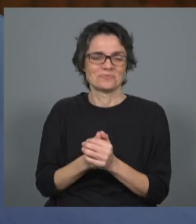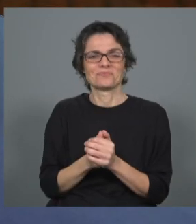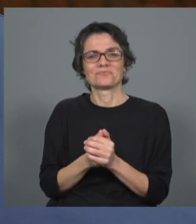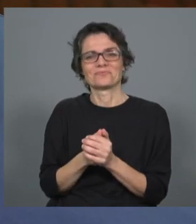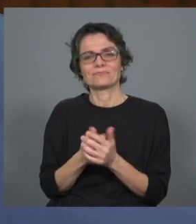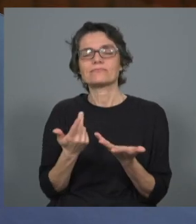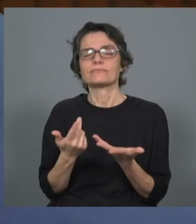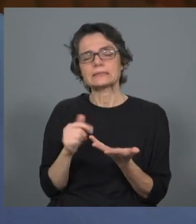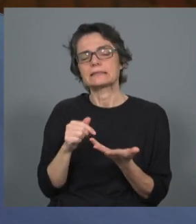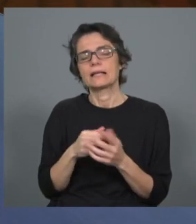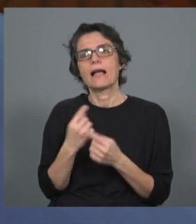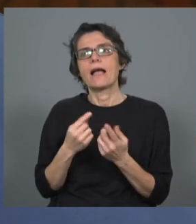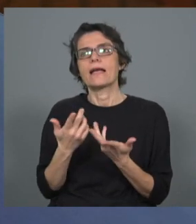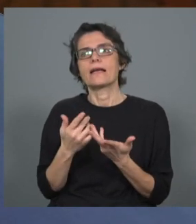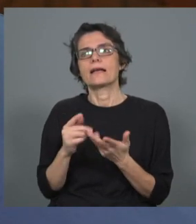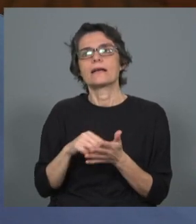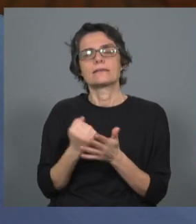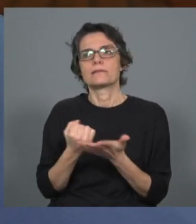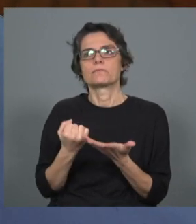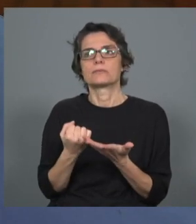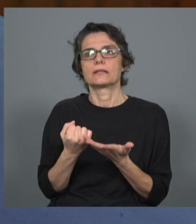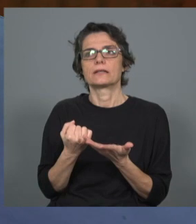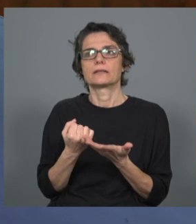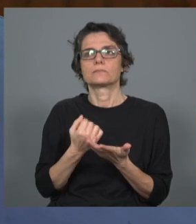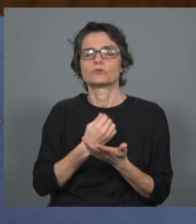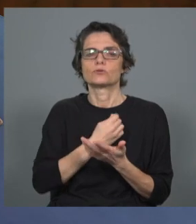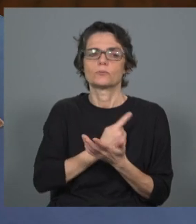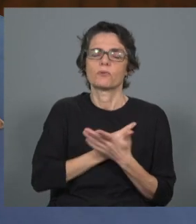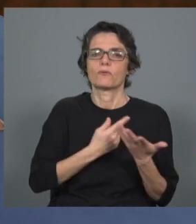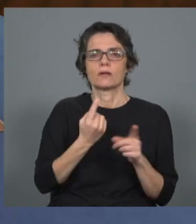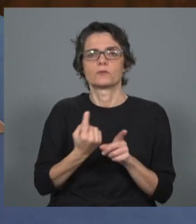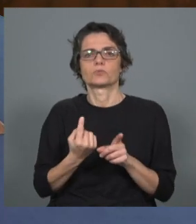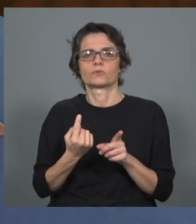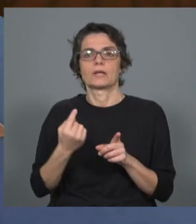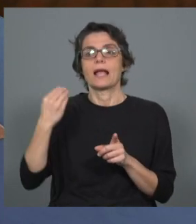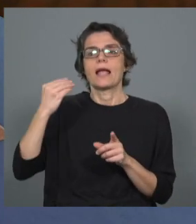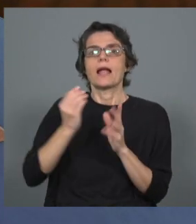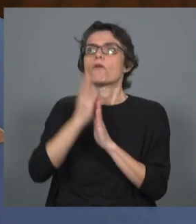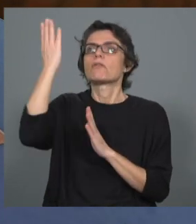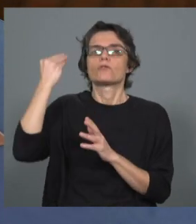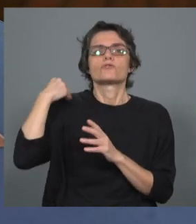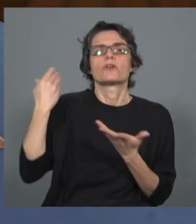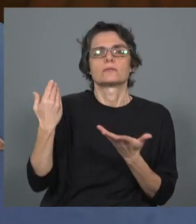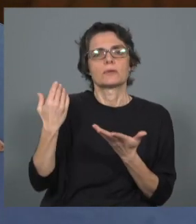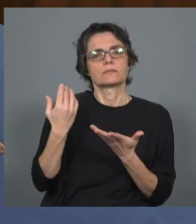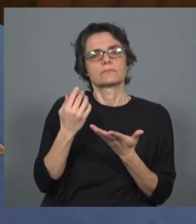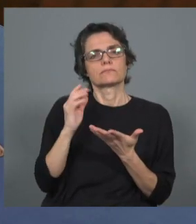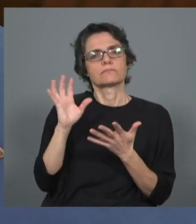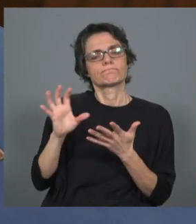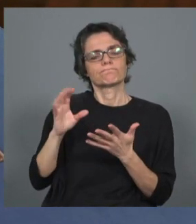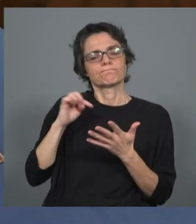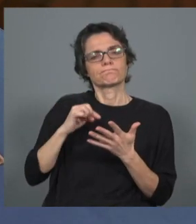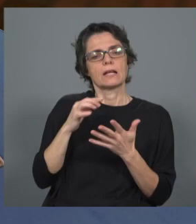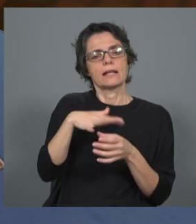cada um é sempre pessoal, porque Deus chama a pessoa. Chama-a dentro de uma comunidade. A descoberta é que pode ter aí, enfim, diferentes